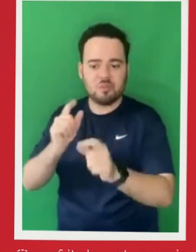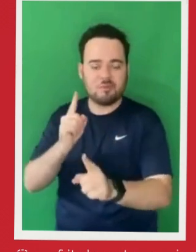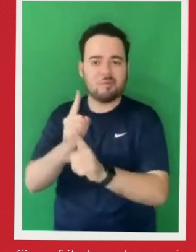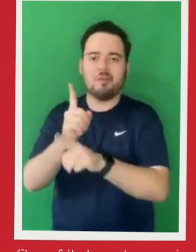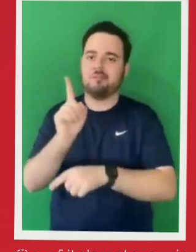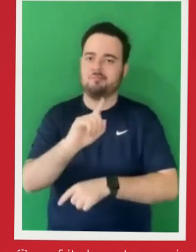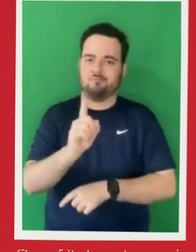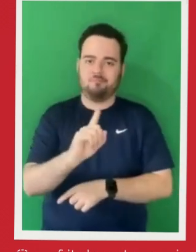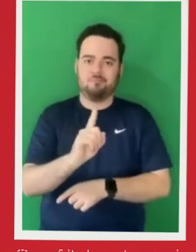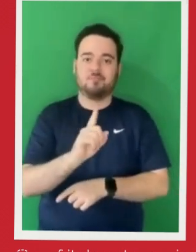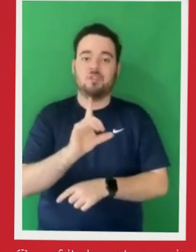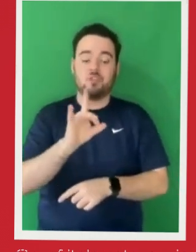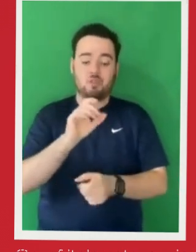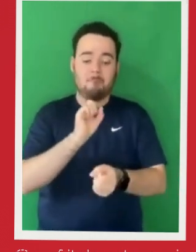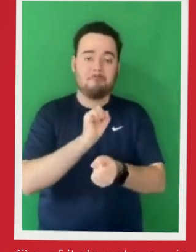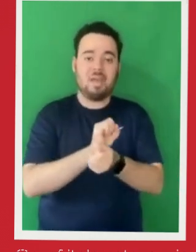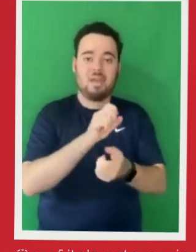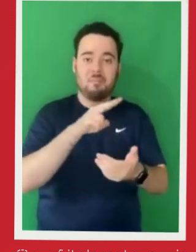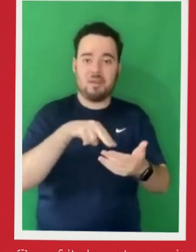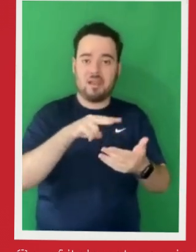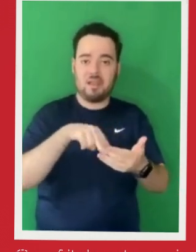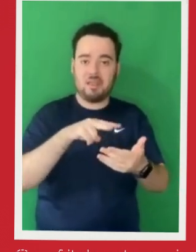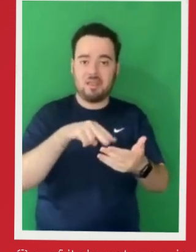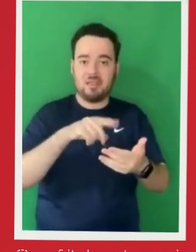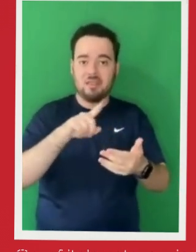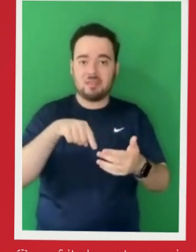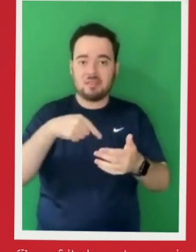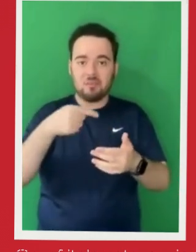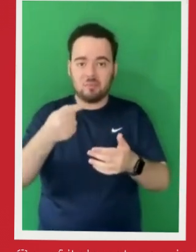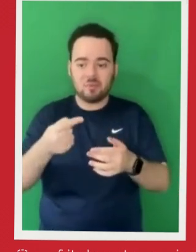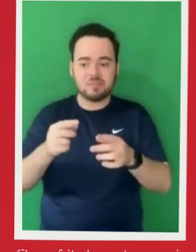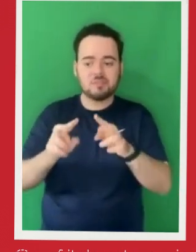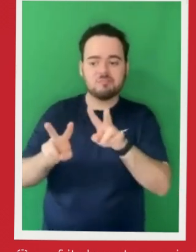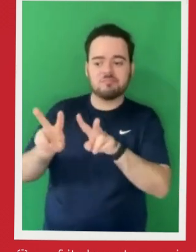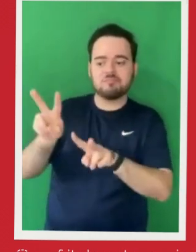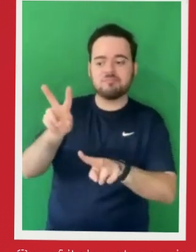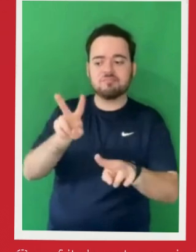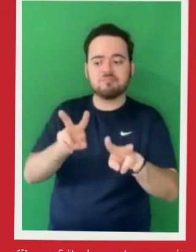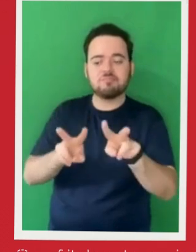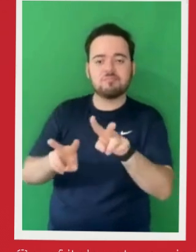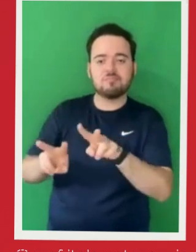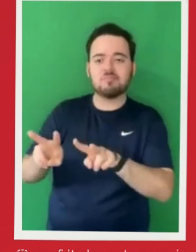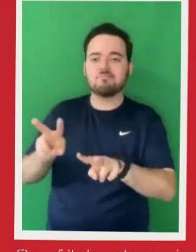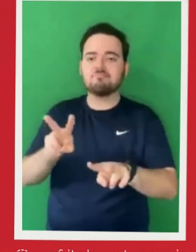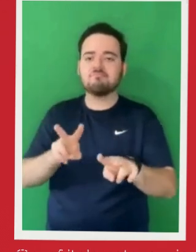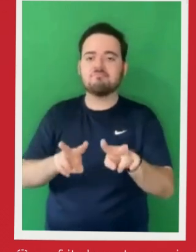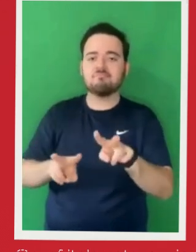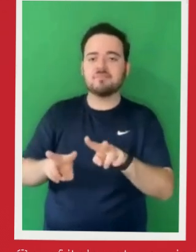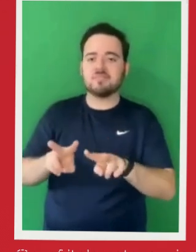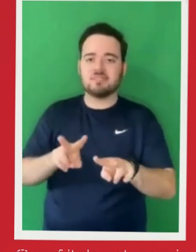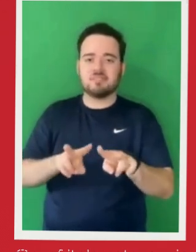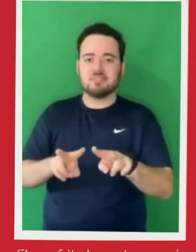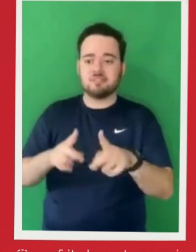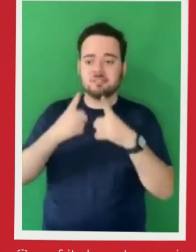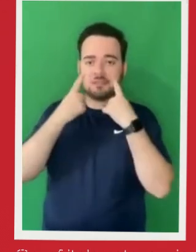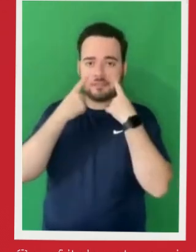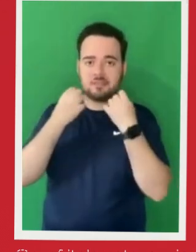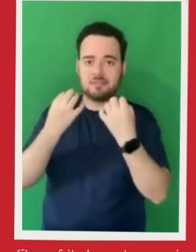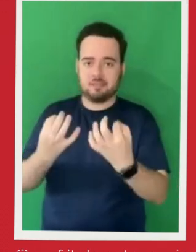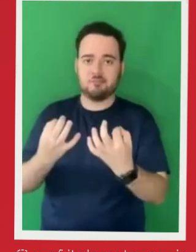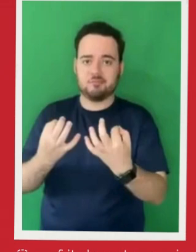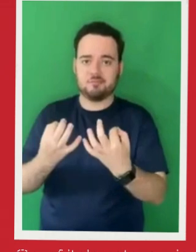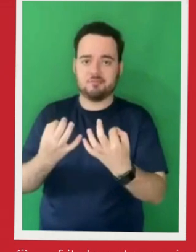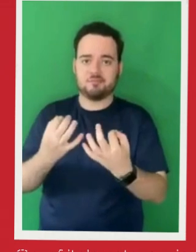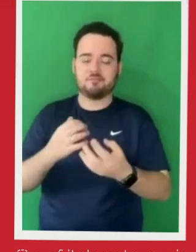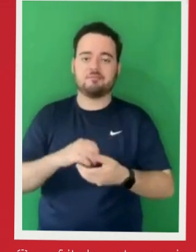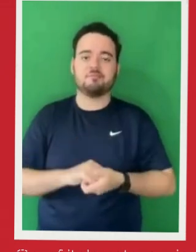ler tudo que cruzar à sua frente. Você só para ler depois que você fizer uma curadoria do que, de alguma maneira, está